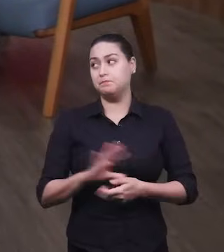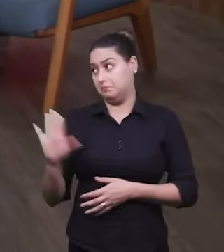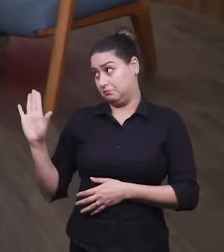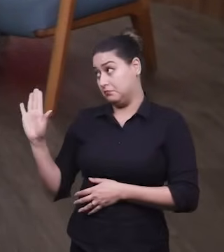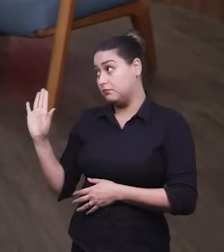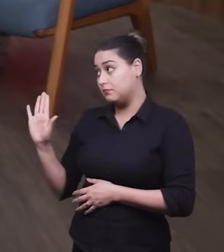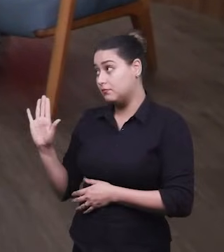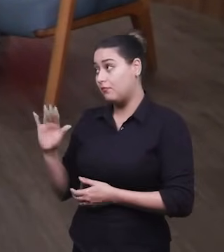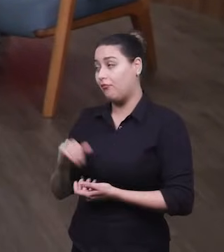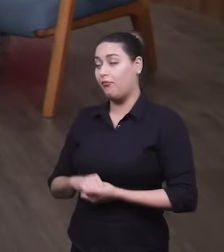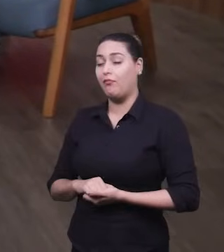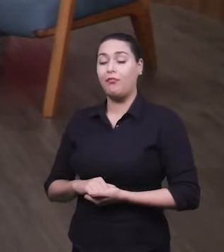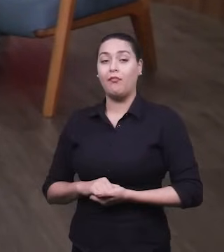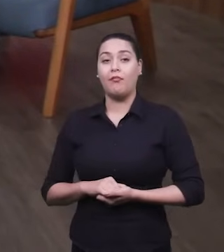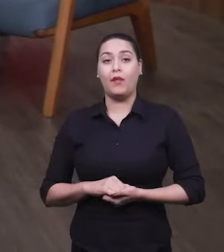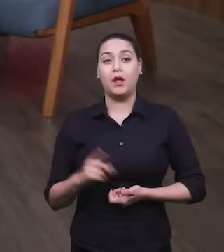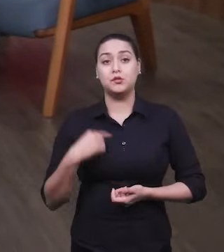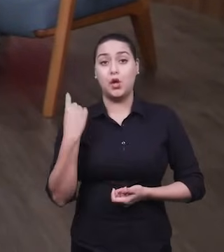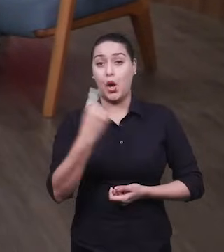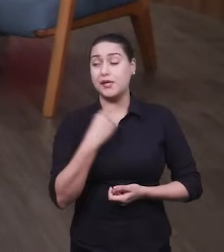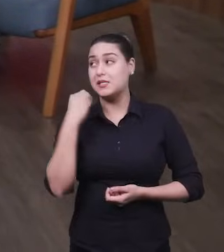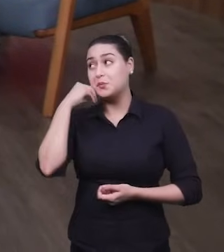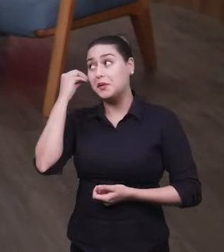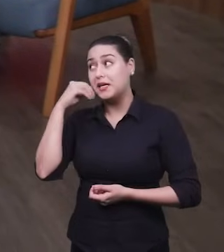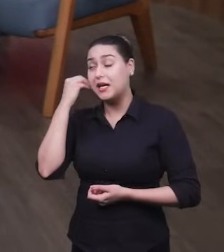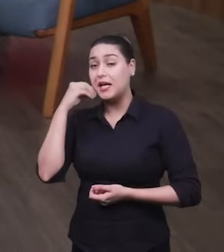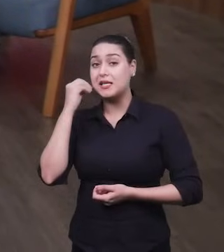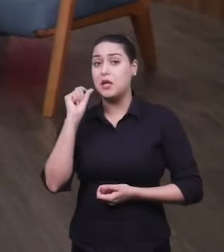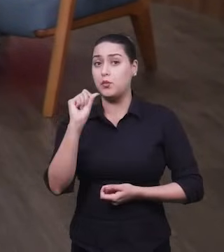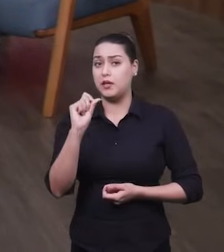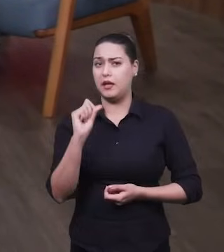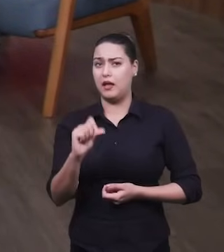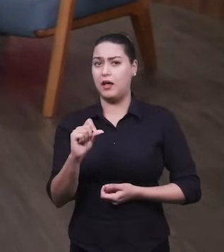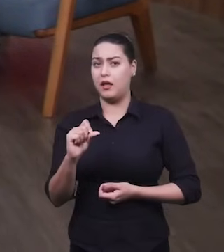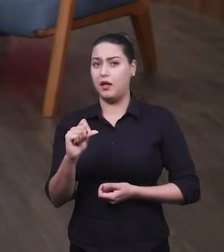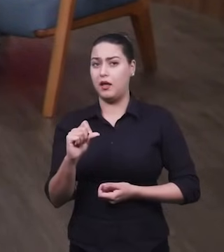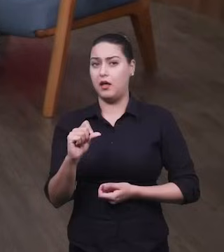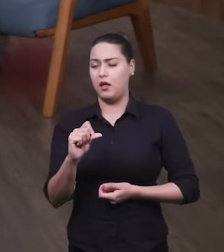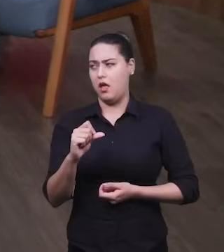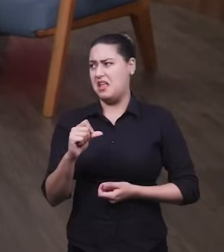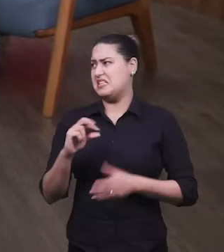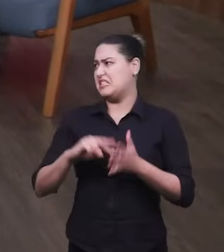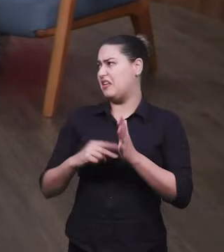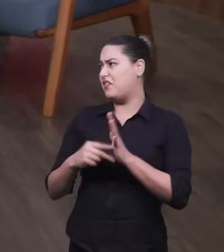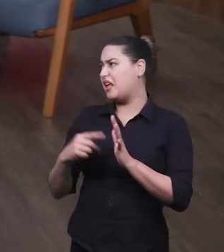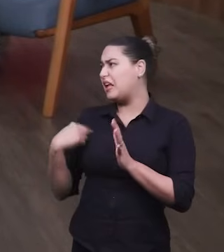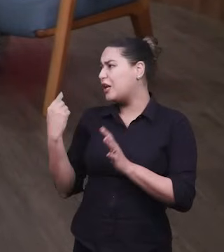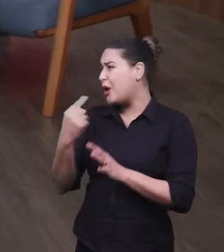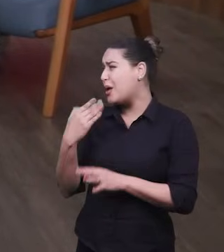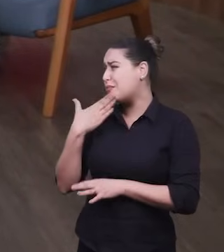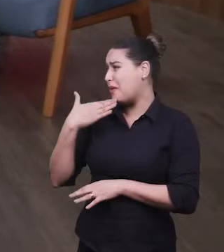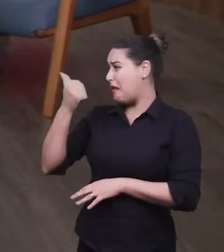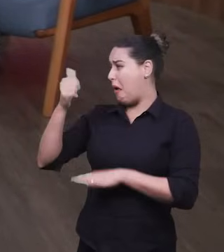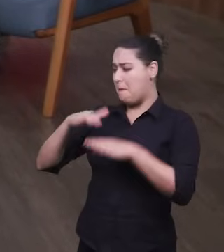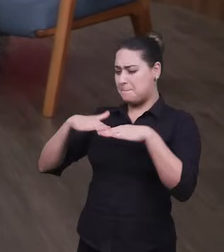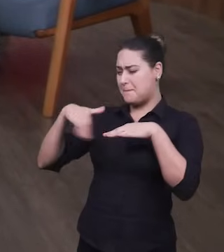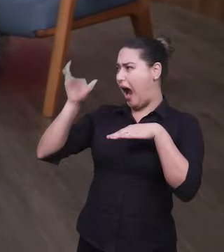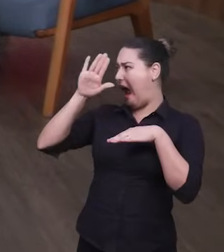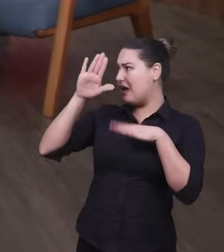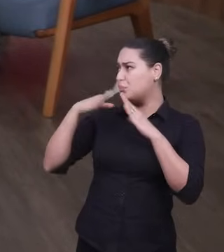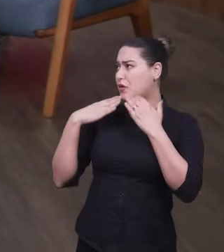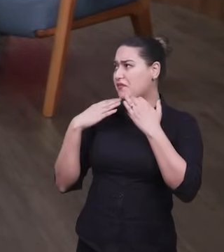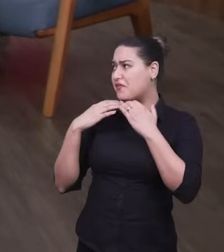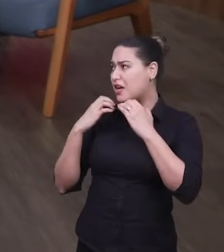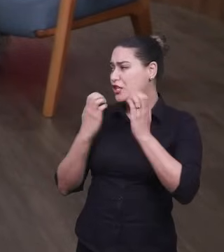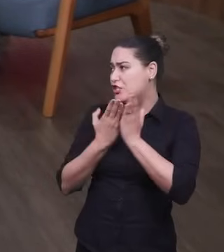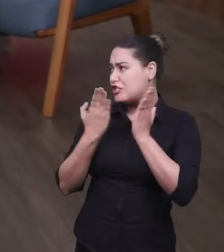parênteses, Josias. A nossa experiência, e quando a gente diz assim, não significa que nós somos melhores que ninguém, nem suprassumo